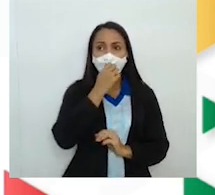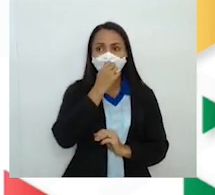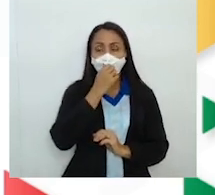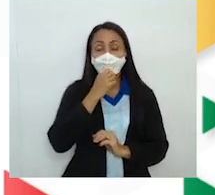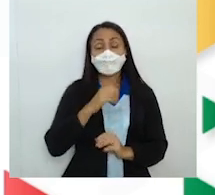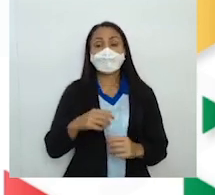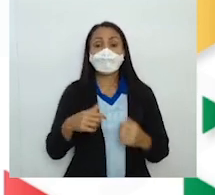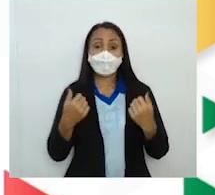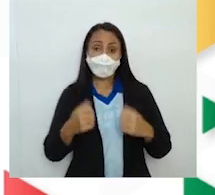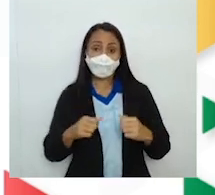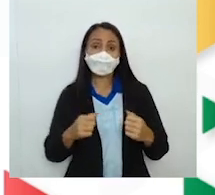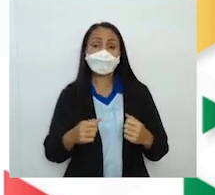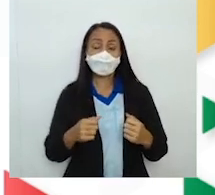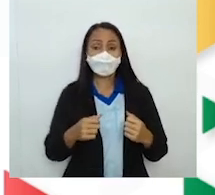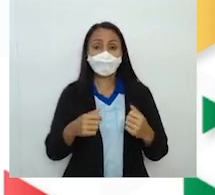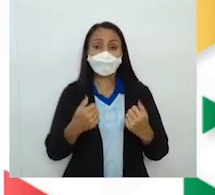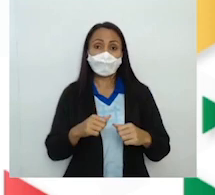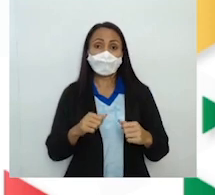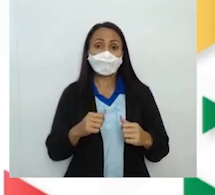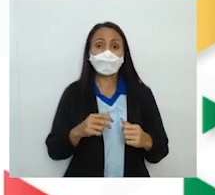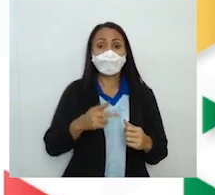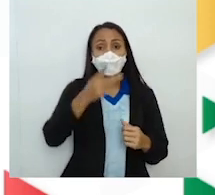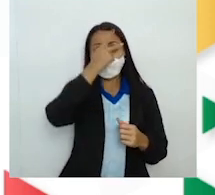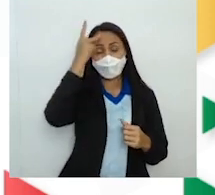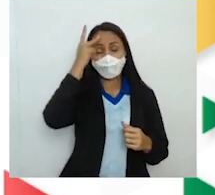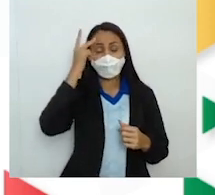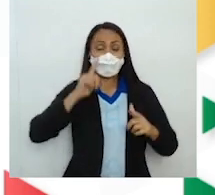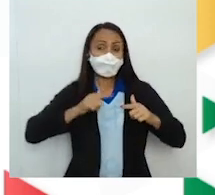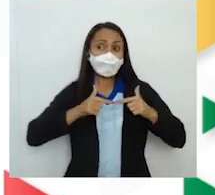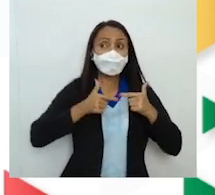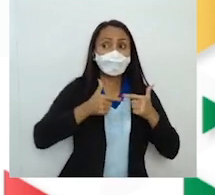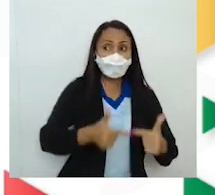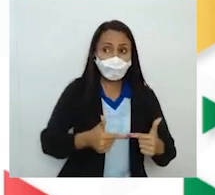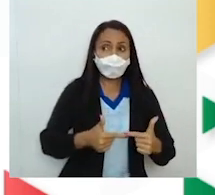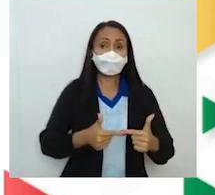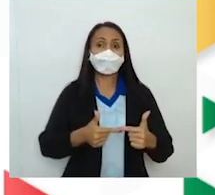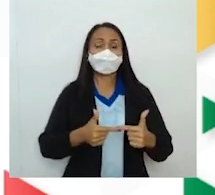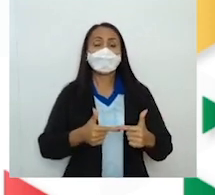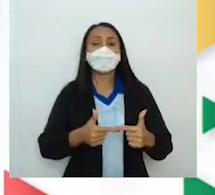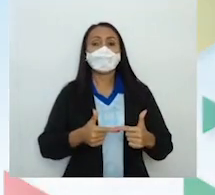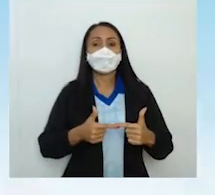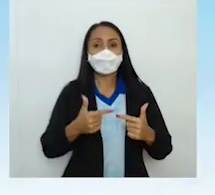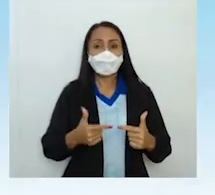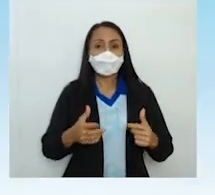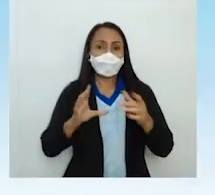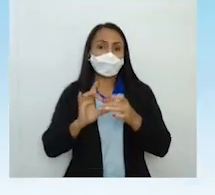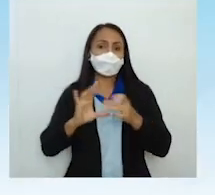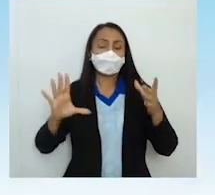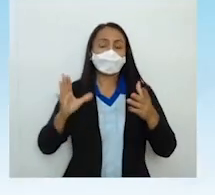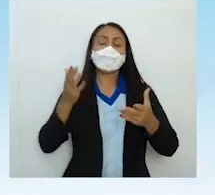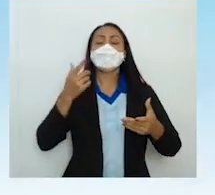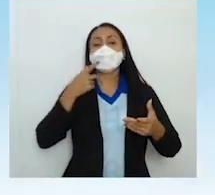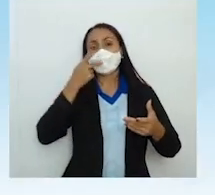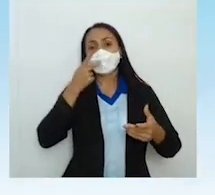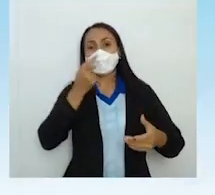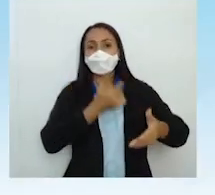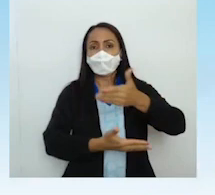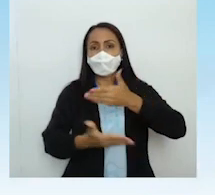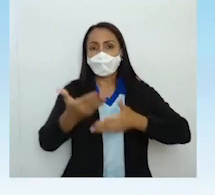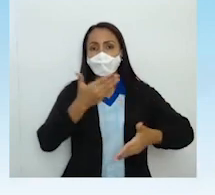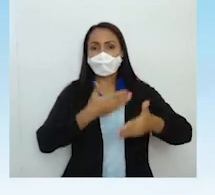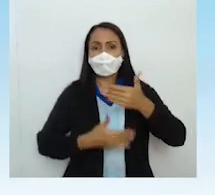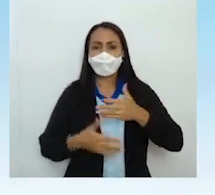que lutavam, né, também, essa questão. Exato, e ele fala muito sobre a relação, na